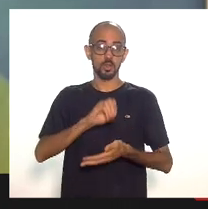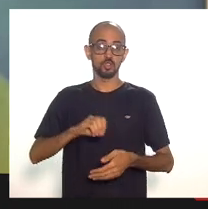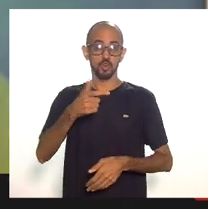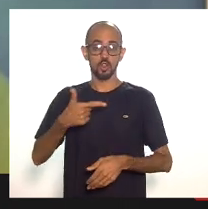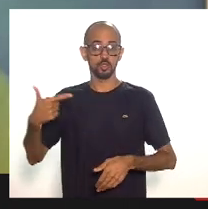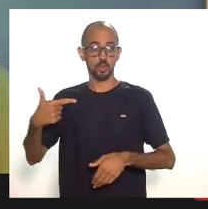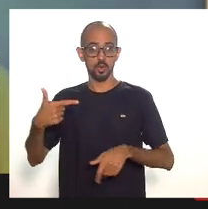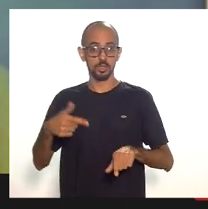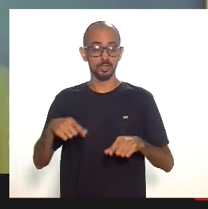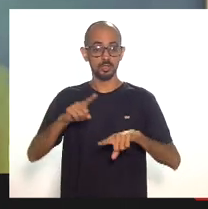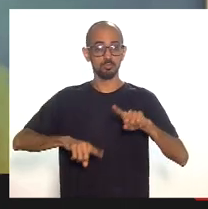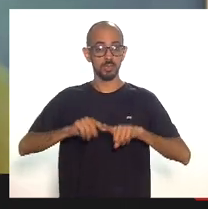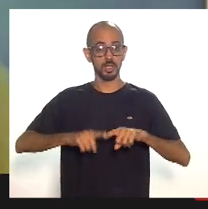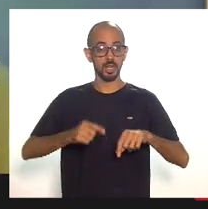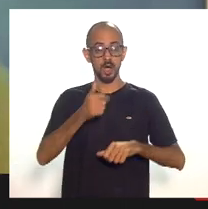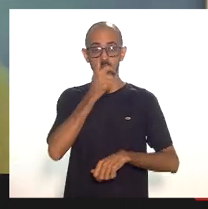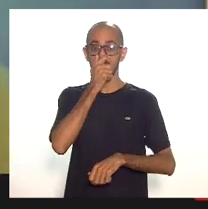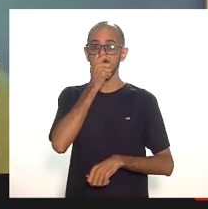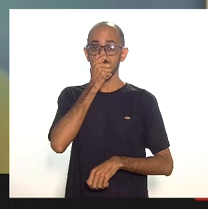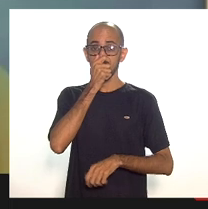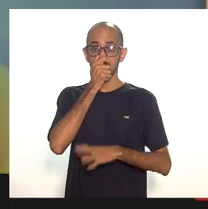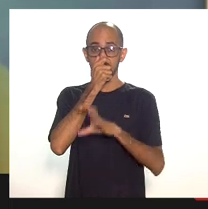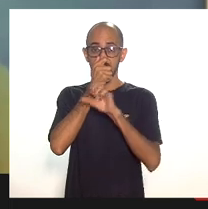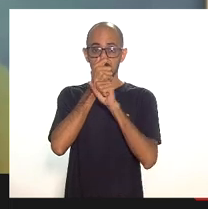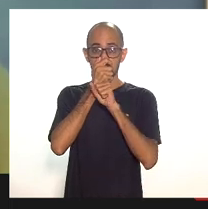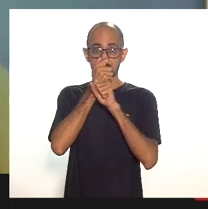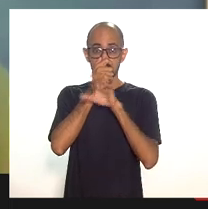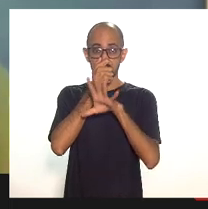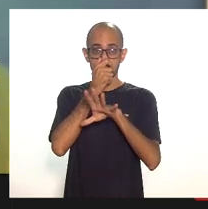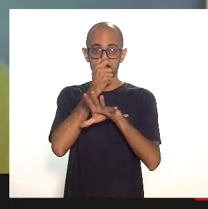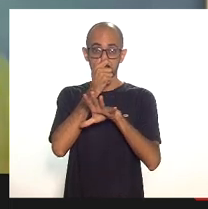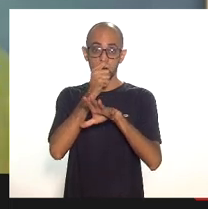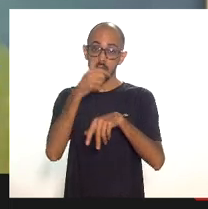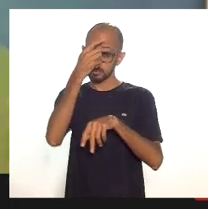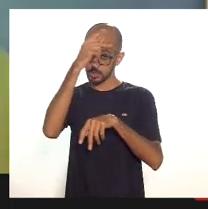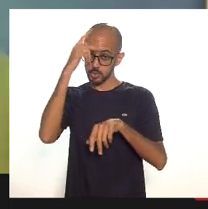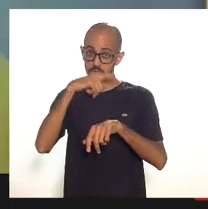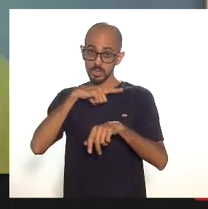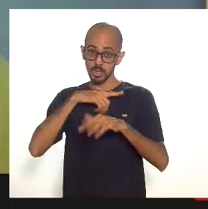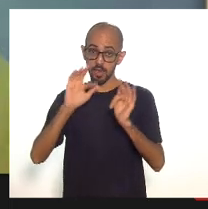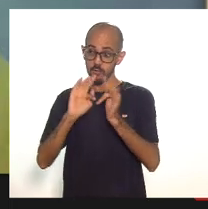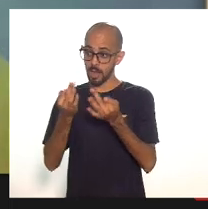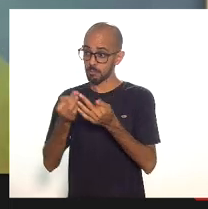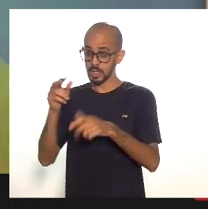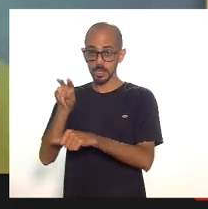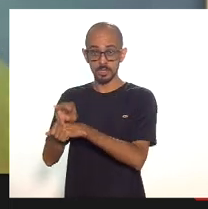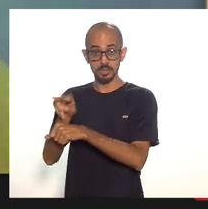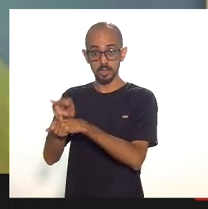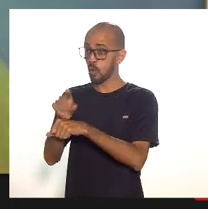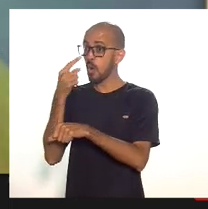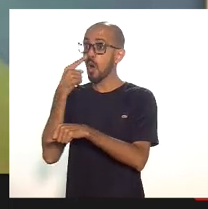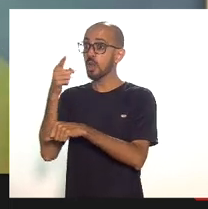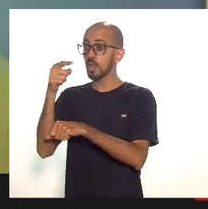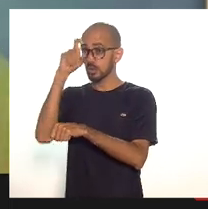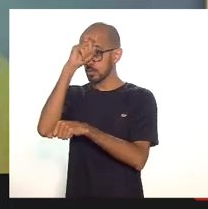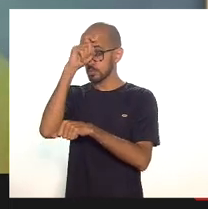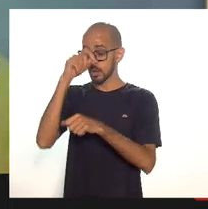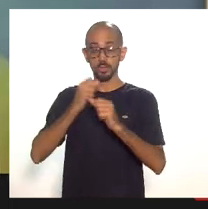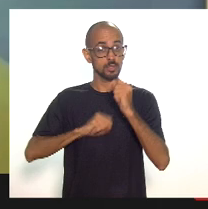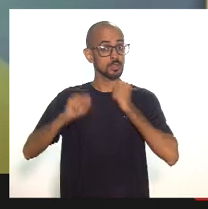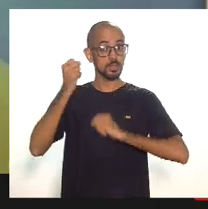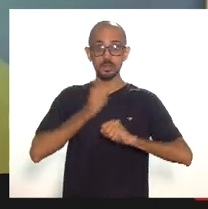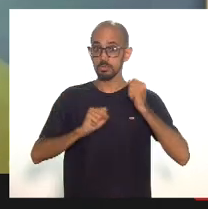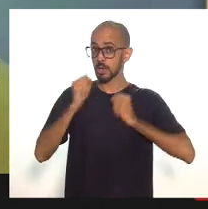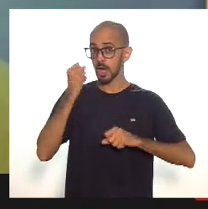intubação. As pessoas que têm parentes internados pela Covid estão muito desesperadas em razão